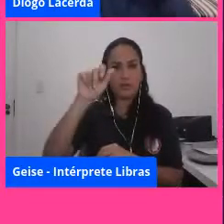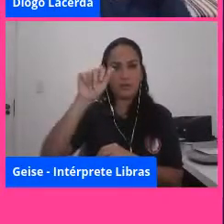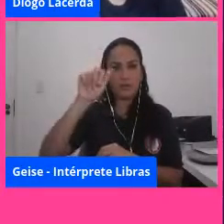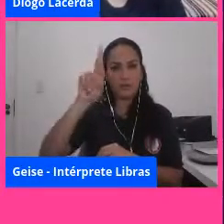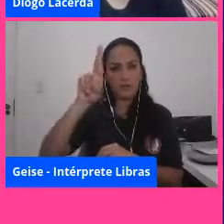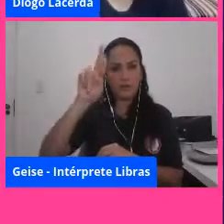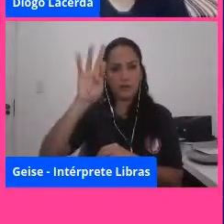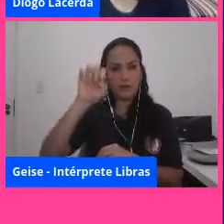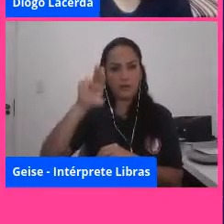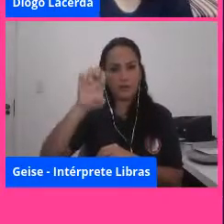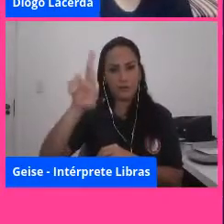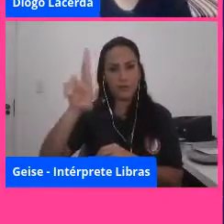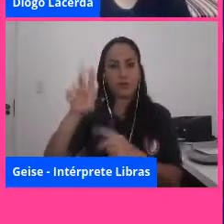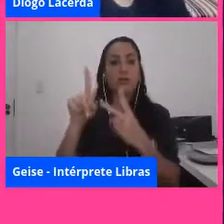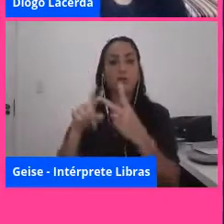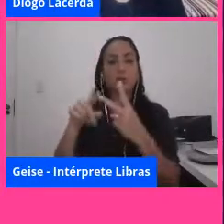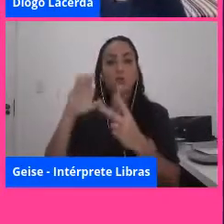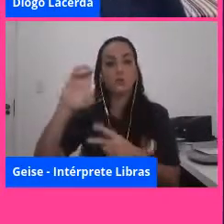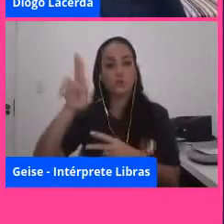para quando chegar na hora